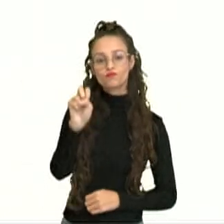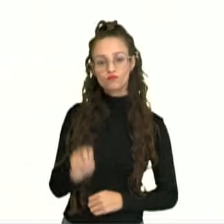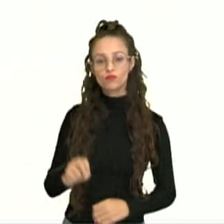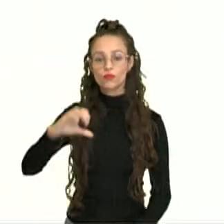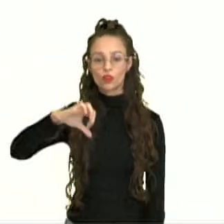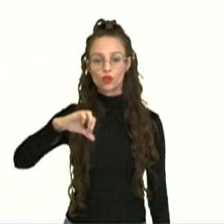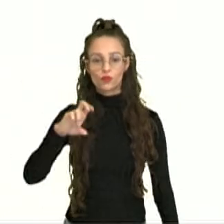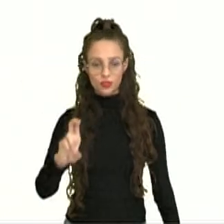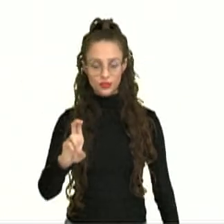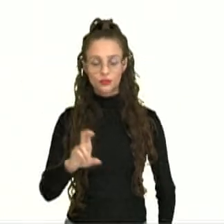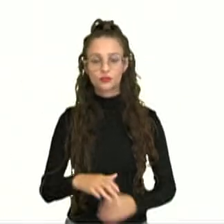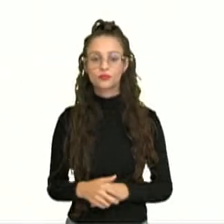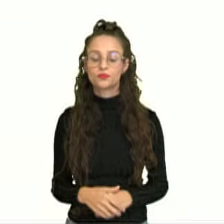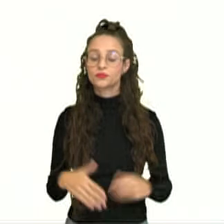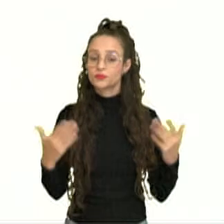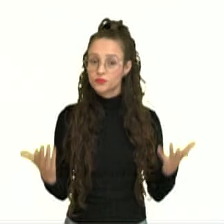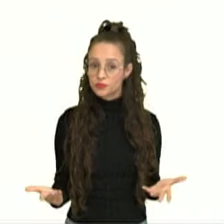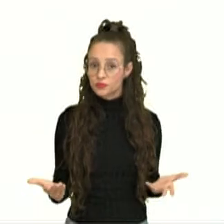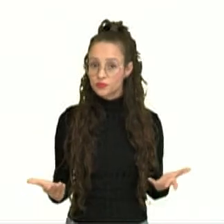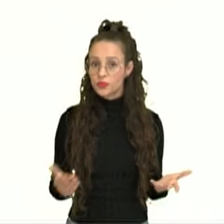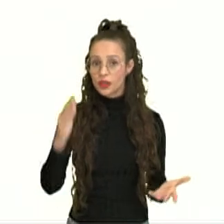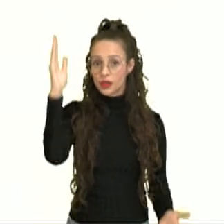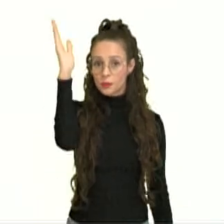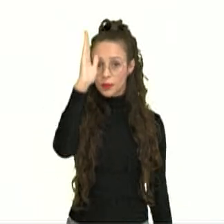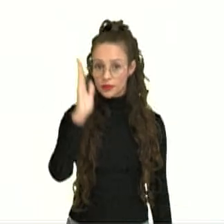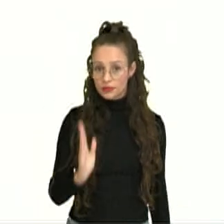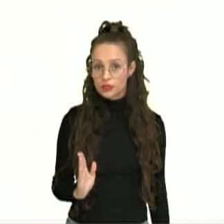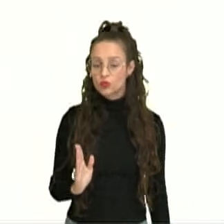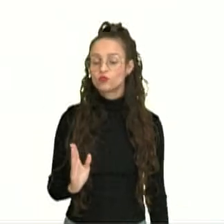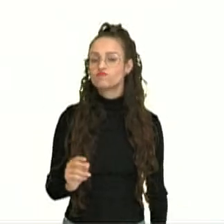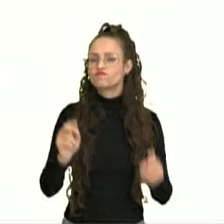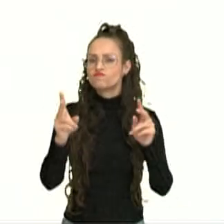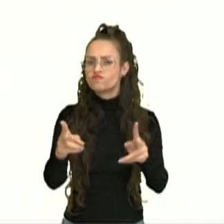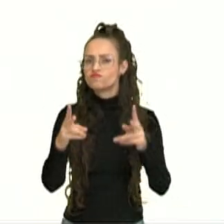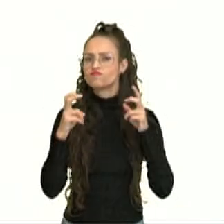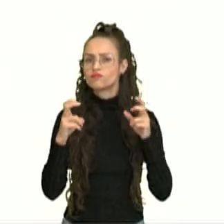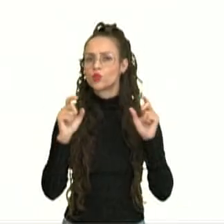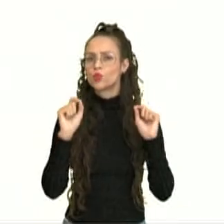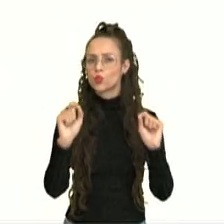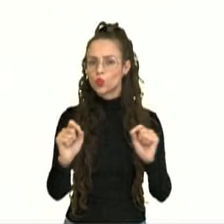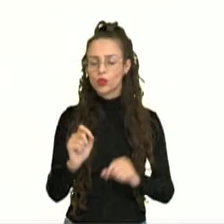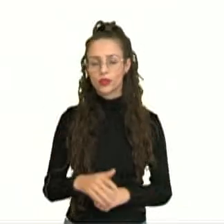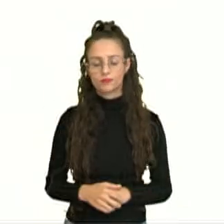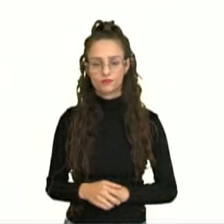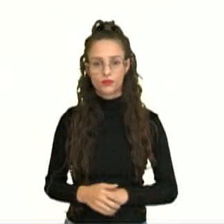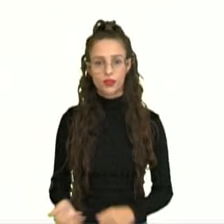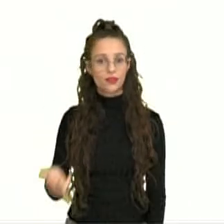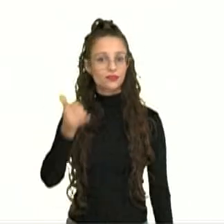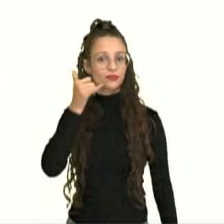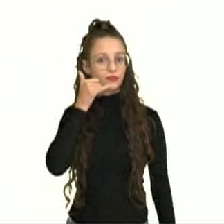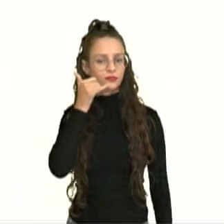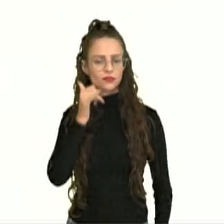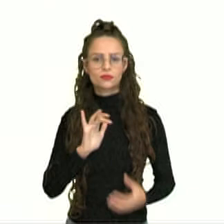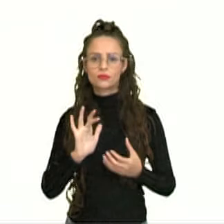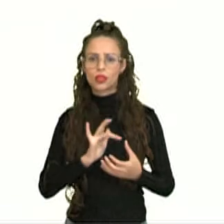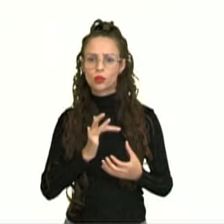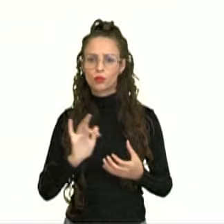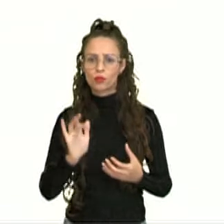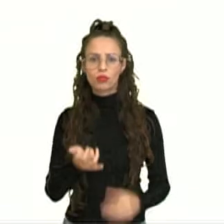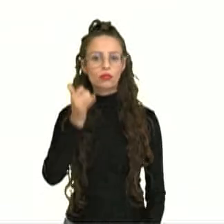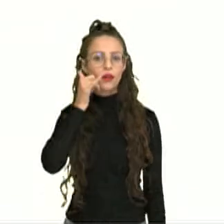95. Em falando de Brasil, o que eu percebo? Que o telefone móvel celular, ó,